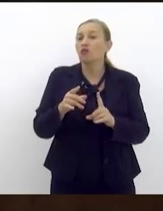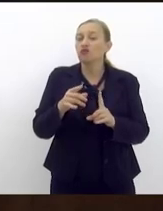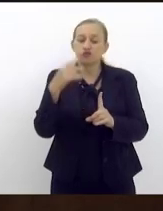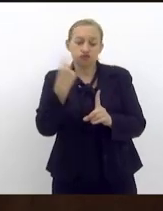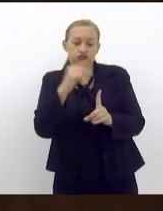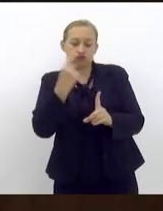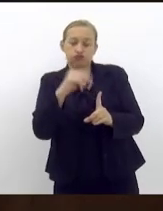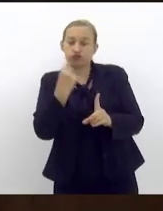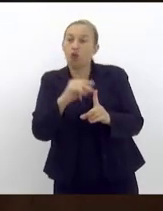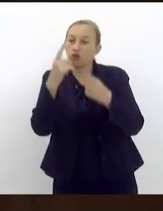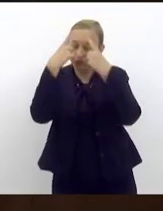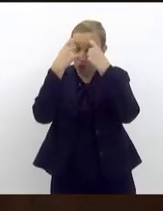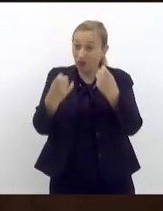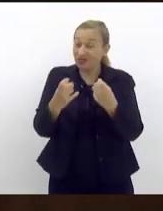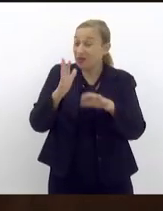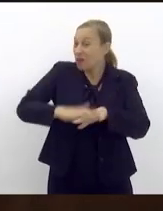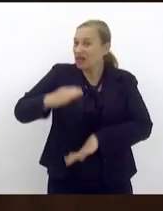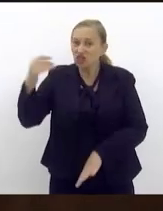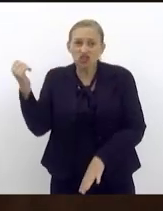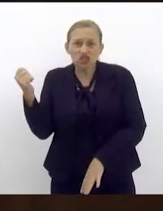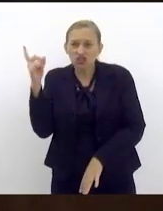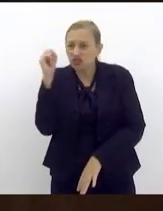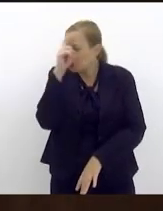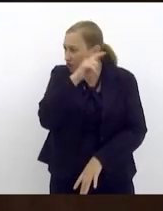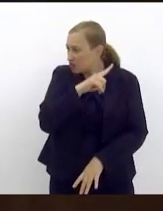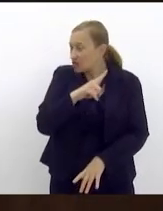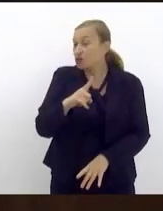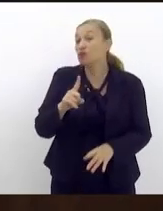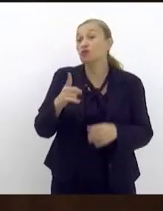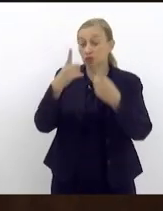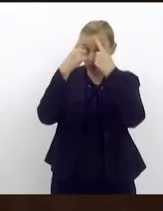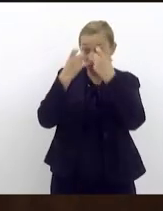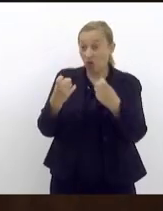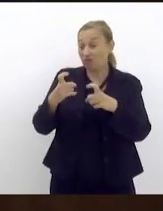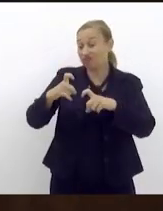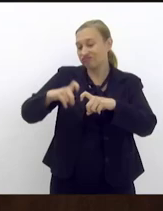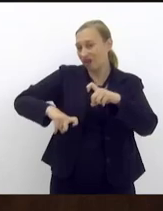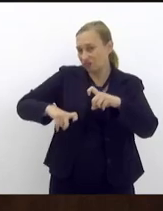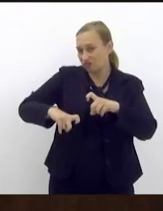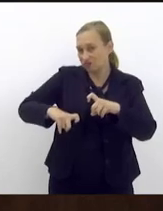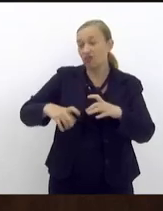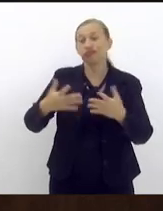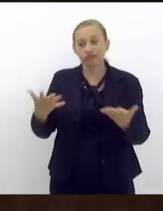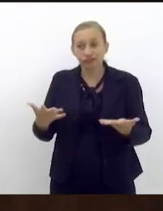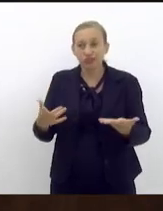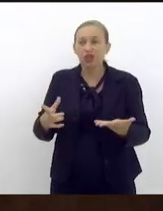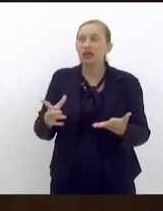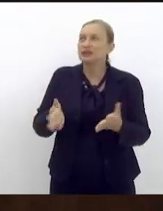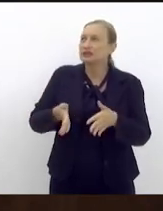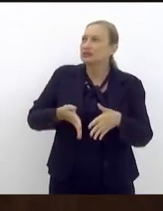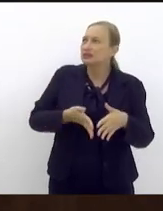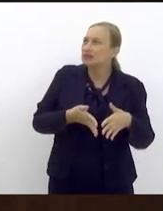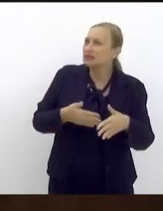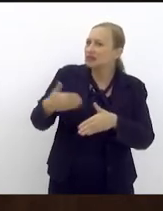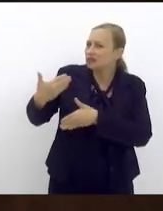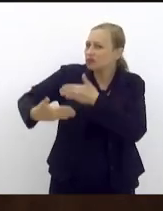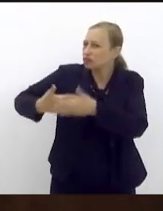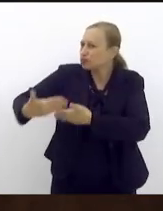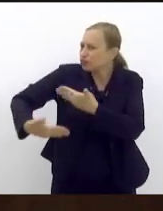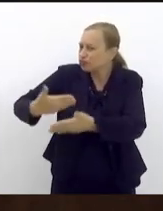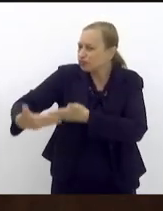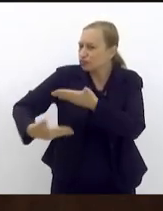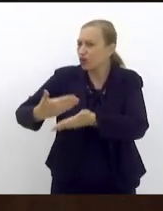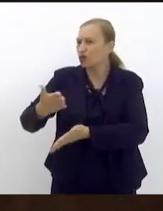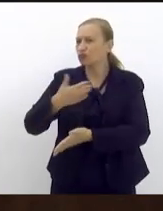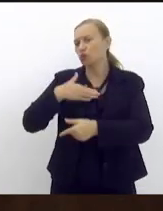mais difícil a questão da violência sexual eu tenho nessa caminhada do terceiro